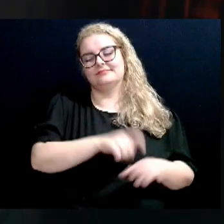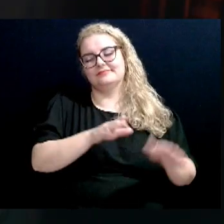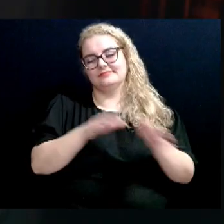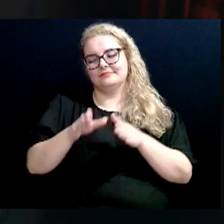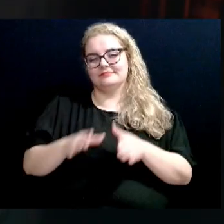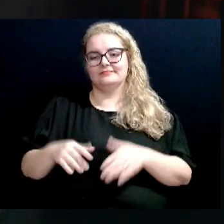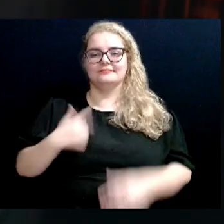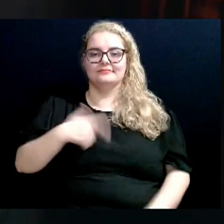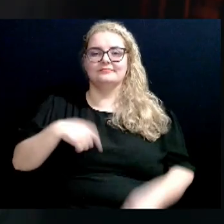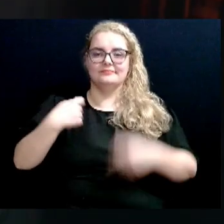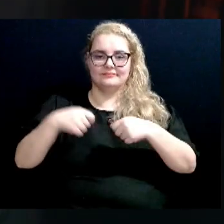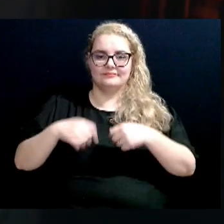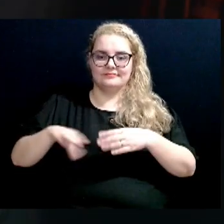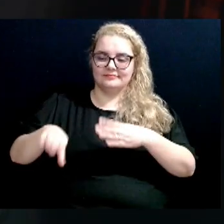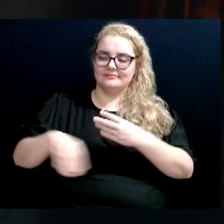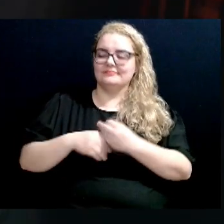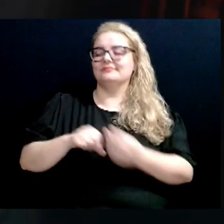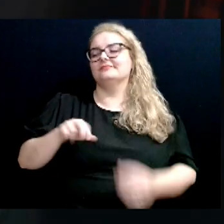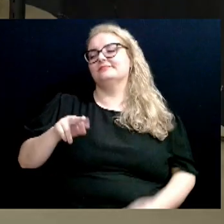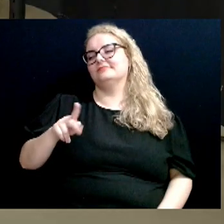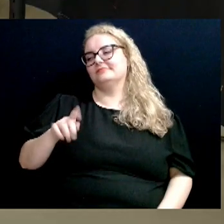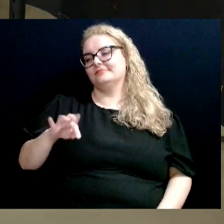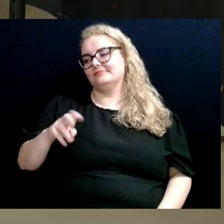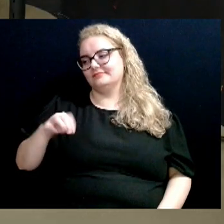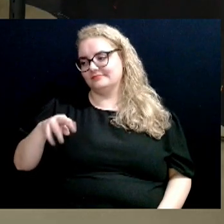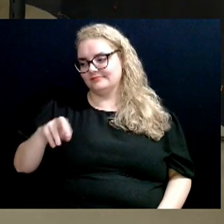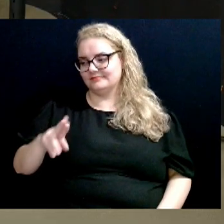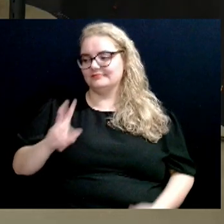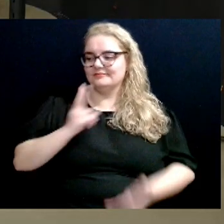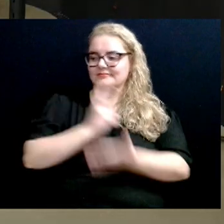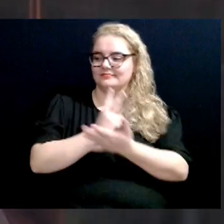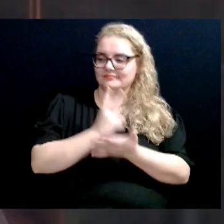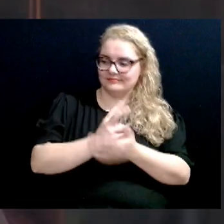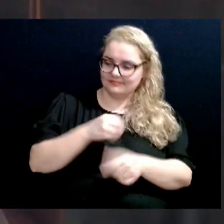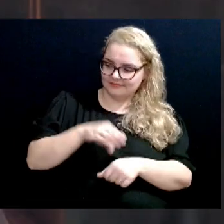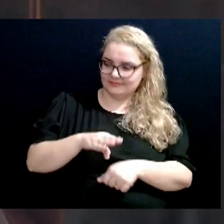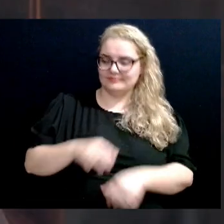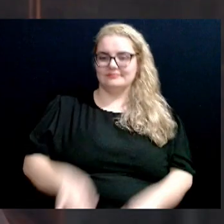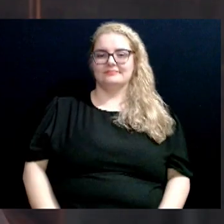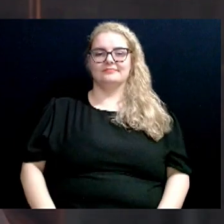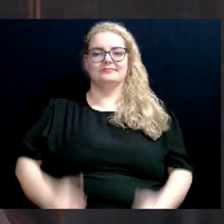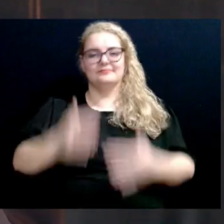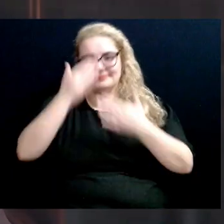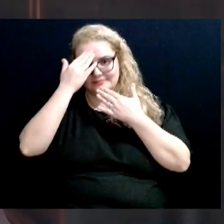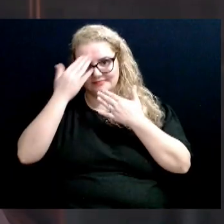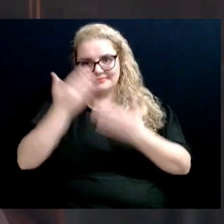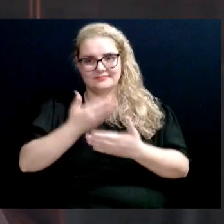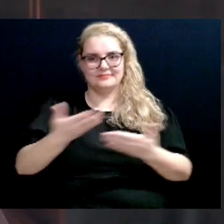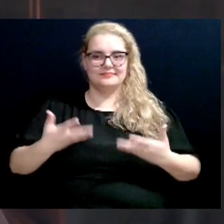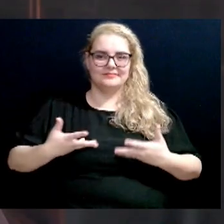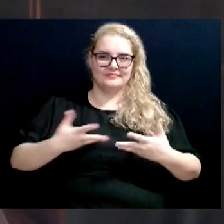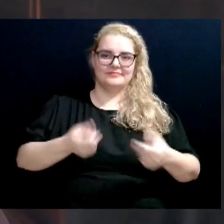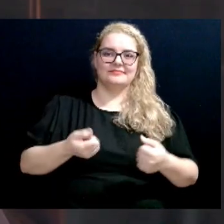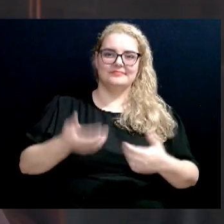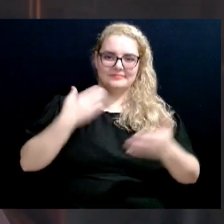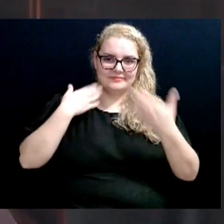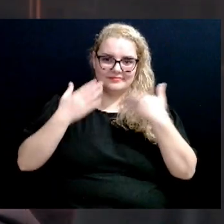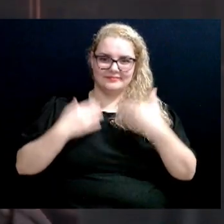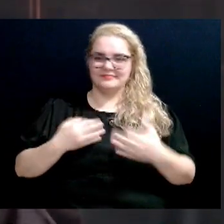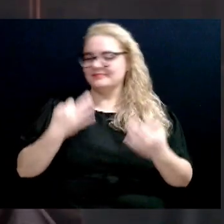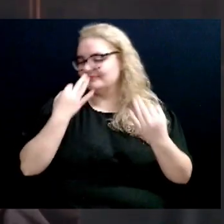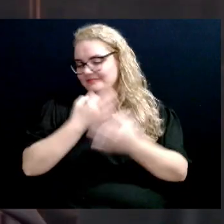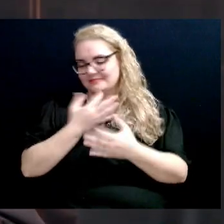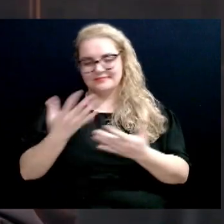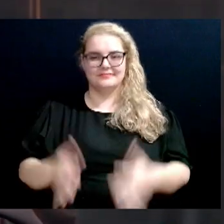suplementar, mas sempre com a indicação, né? Obrigada, doutora. Obrigada a vocês pelo convite, foi um bate-papo excelente. E lá